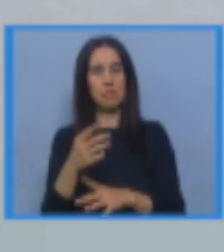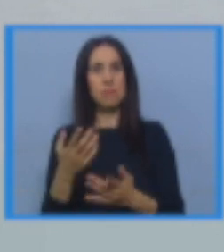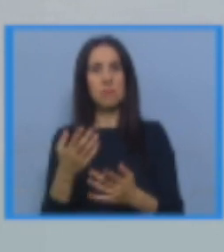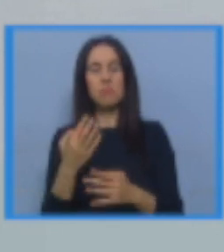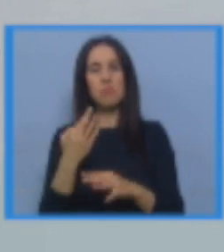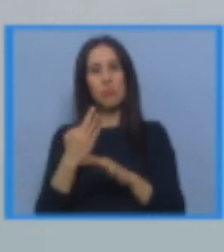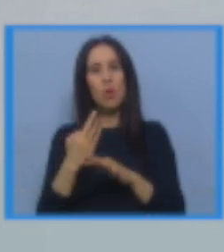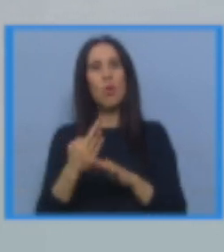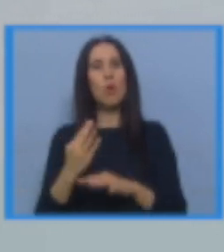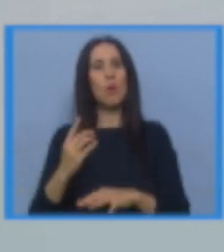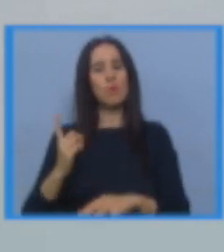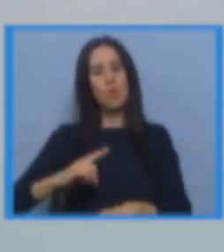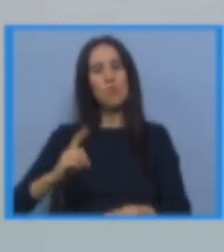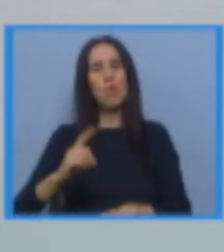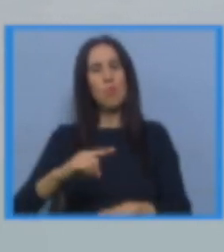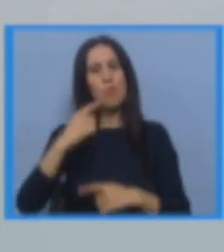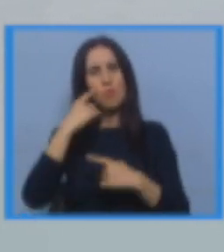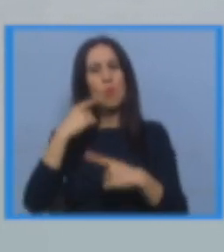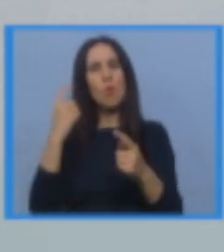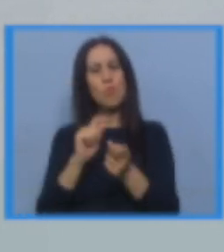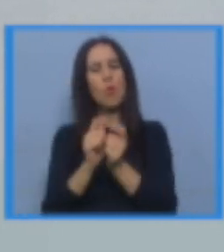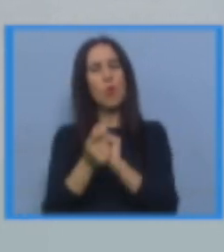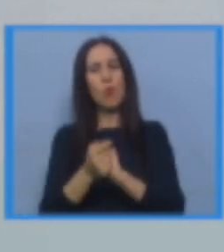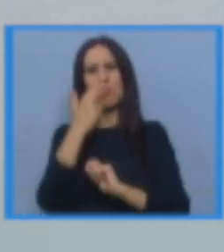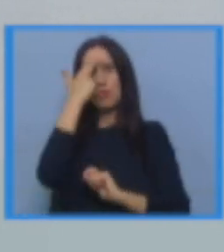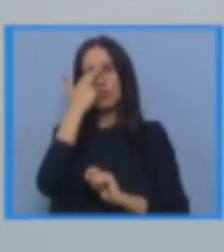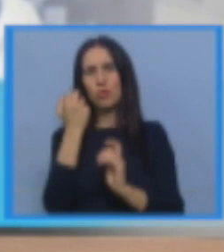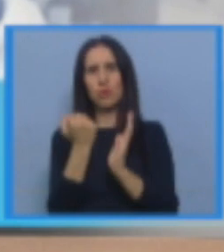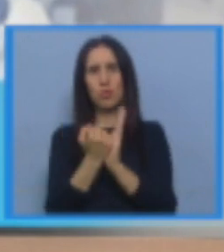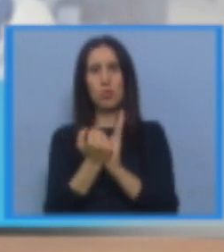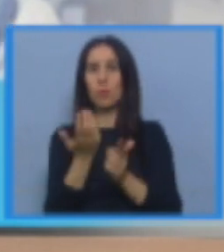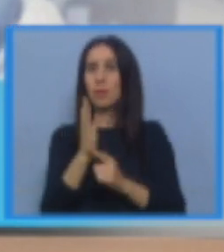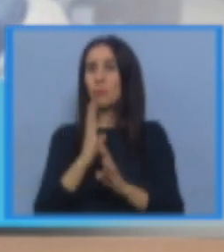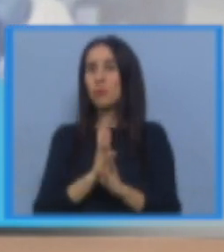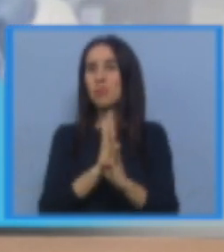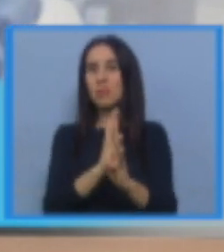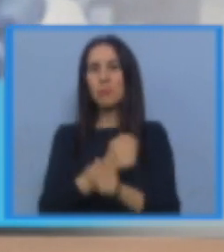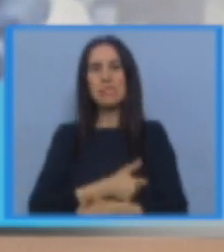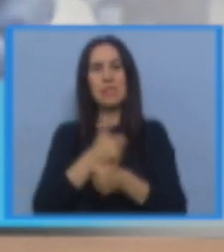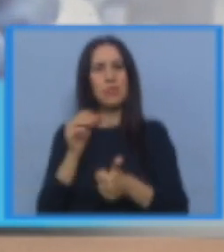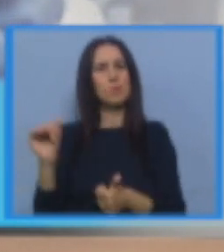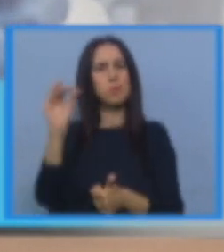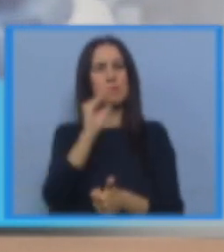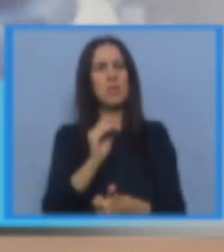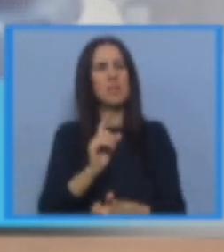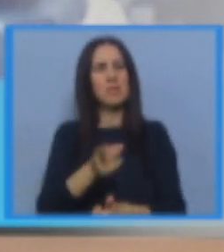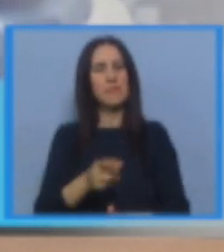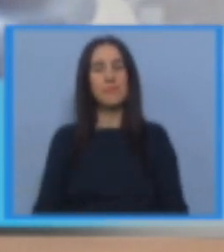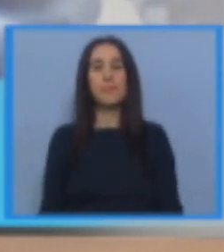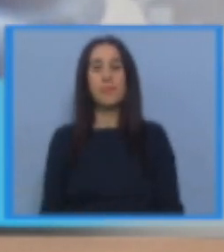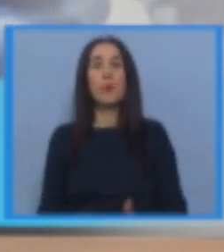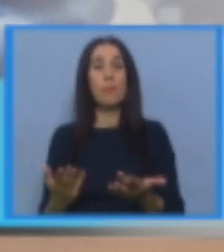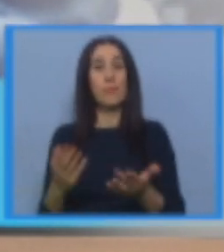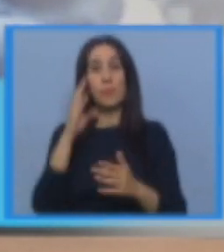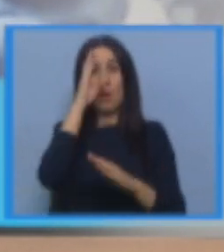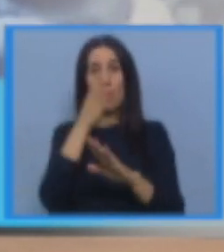desta festa foi conhecendo ao longo da história, nomeadamente a procissão, que marca muitas cidades? Pois, eu acho que, antes de mais